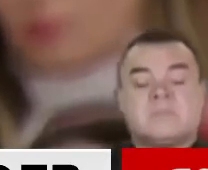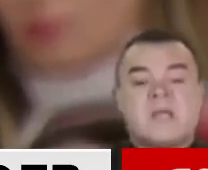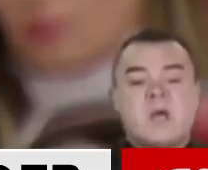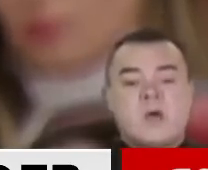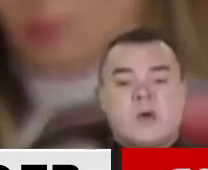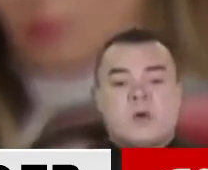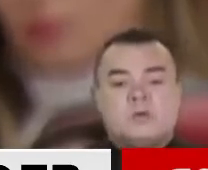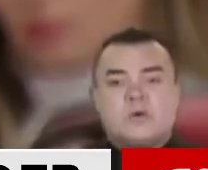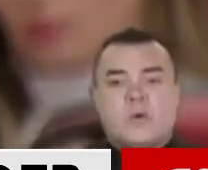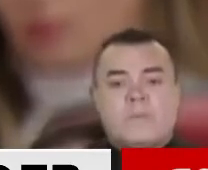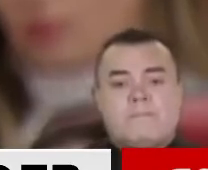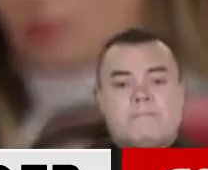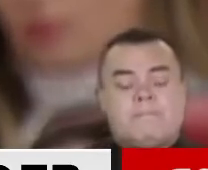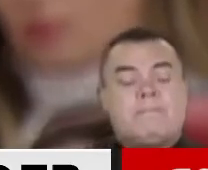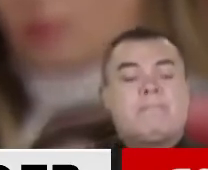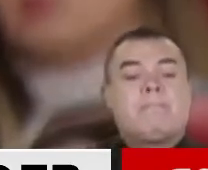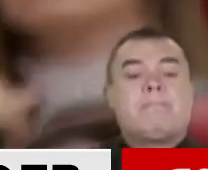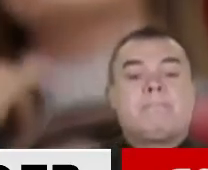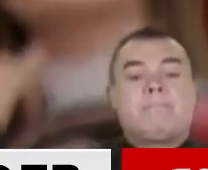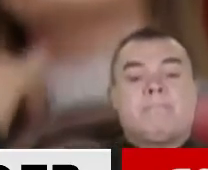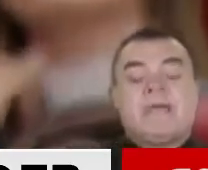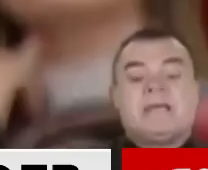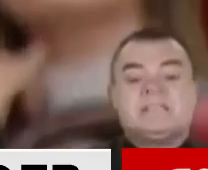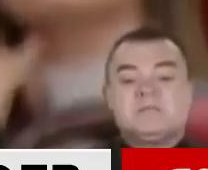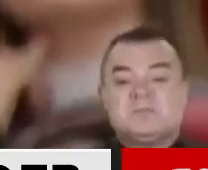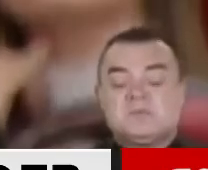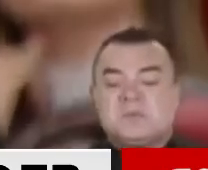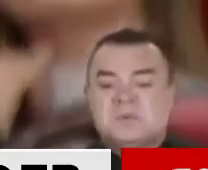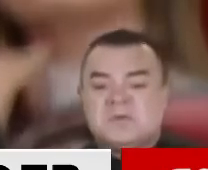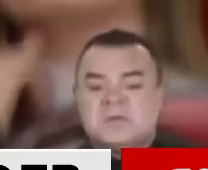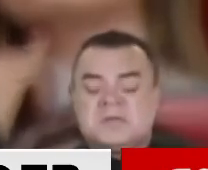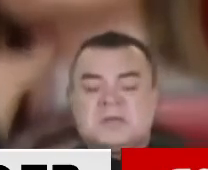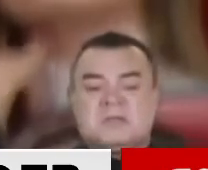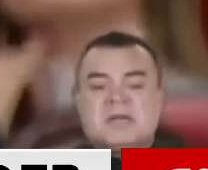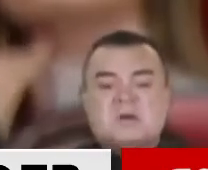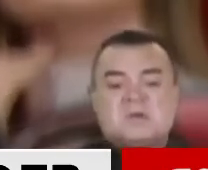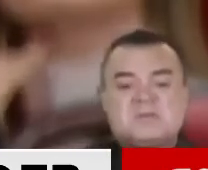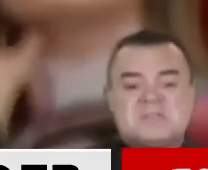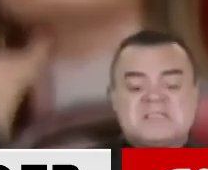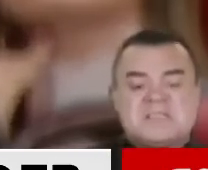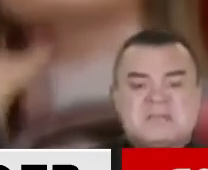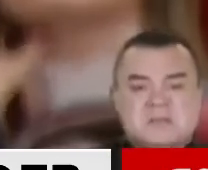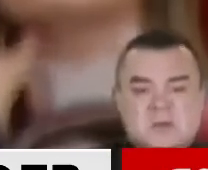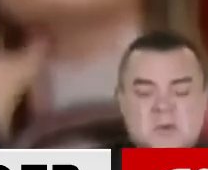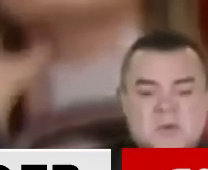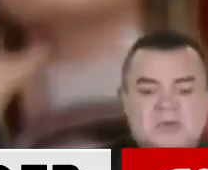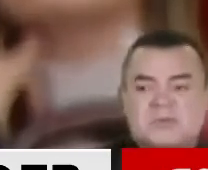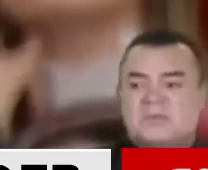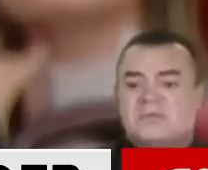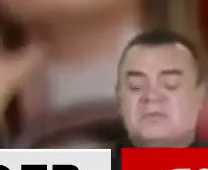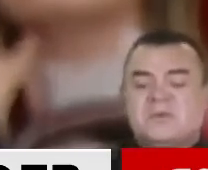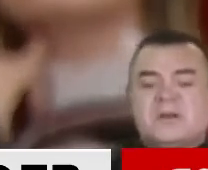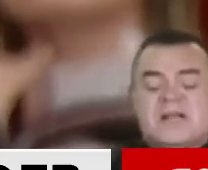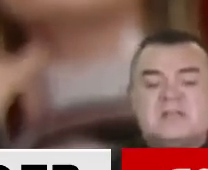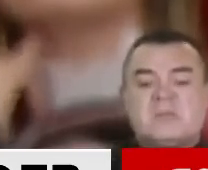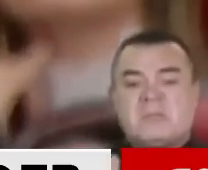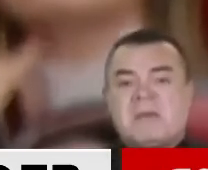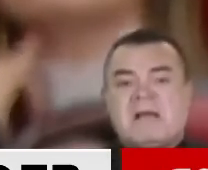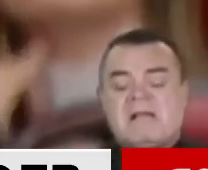eleitorais, em várias vezes. Constrangeu-se servidores que foram ao palácio na calada da noite, estão nos autos